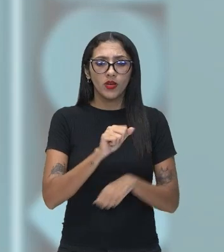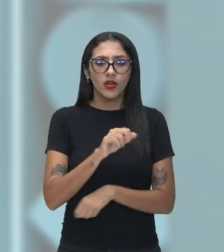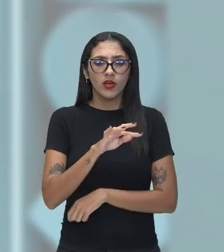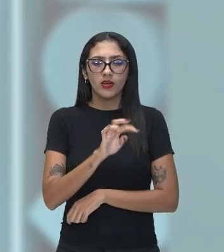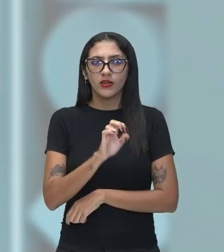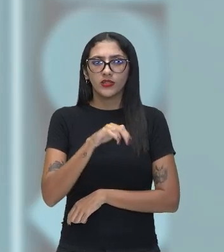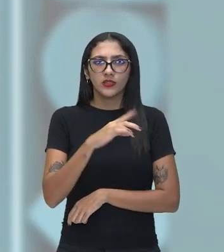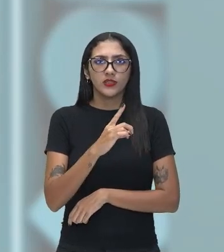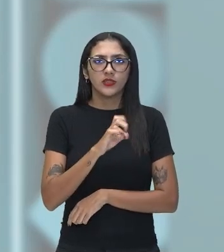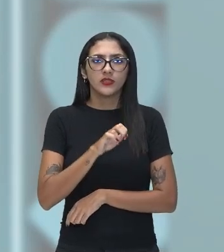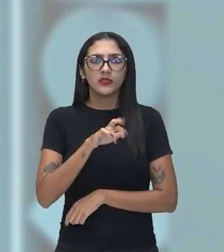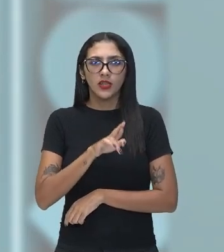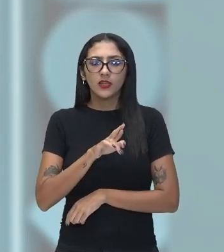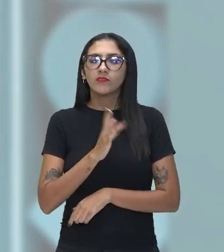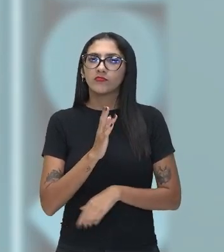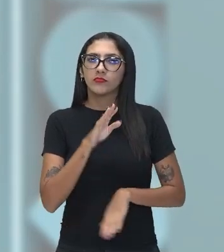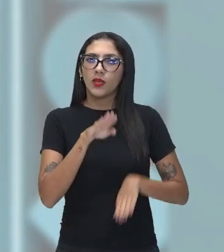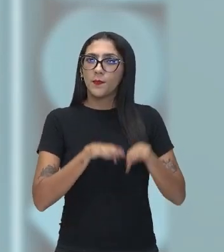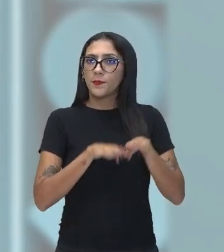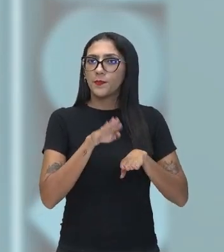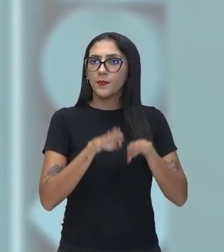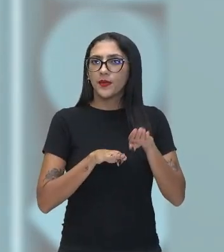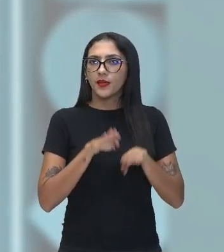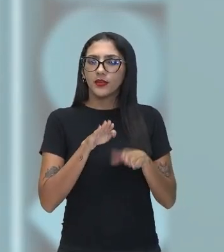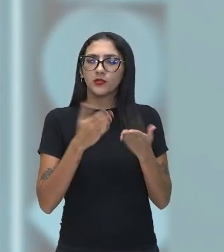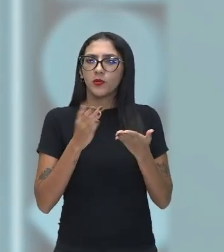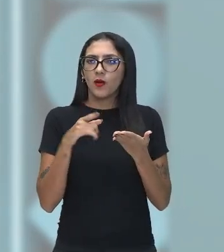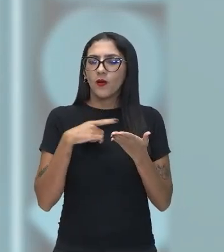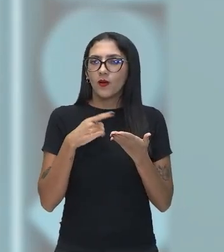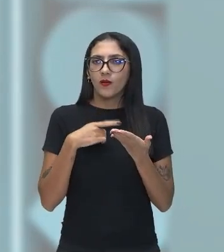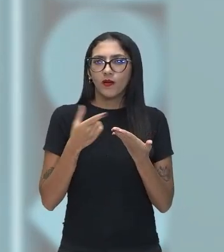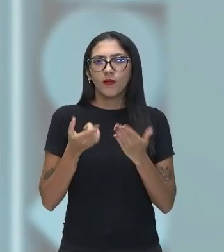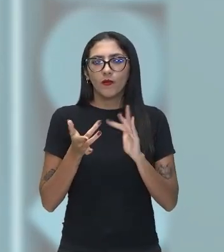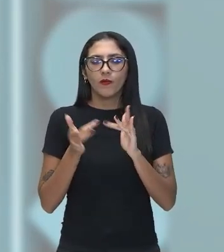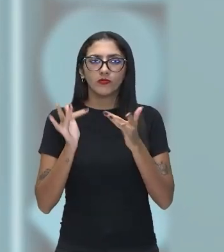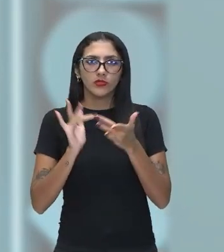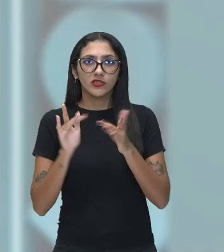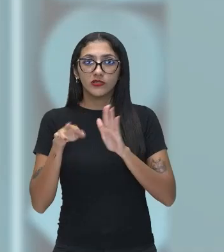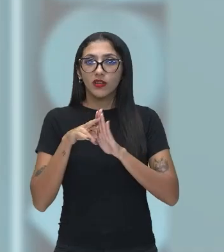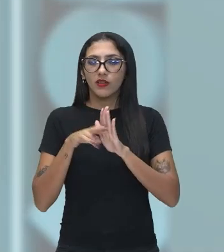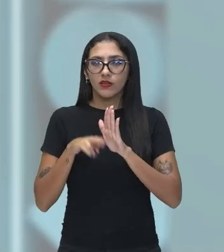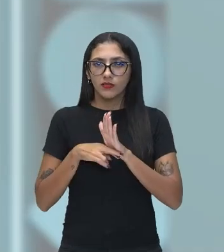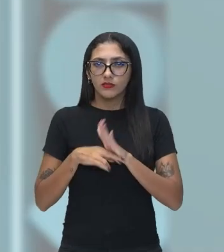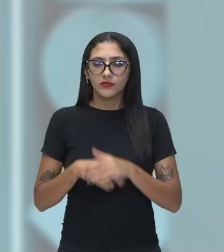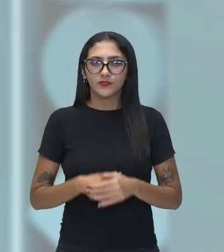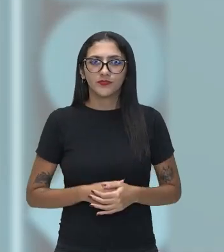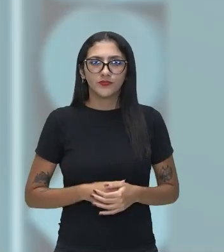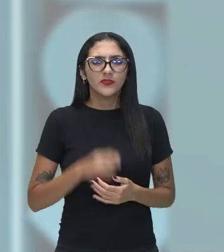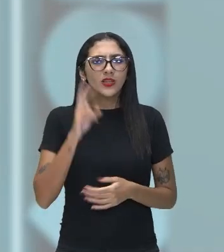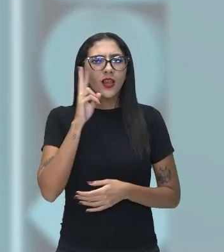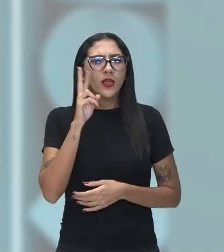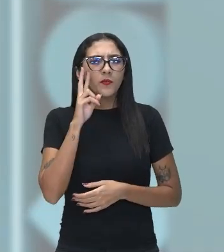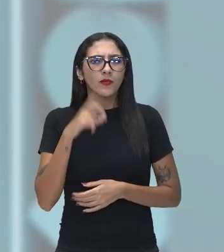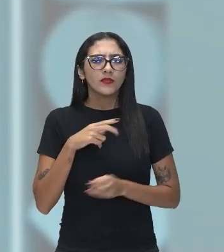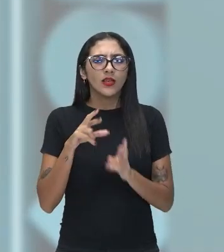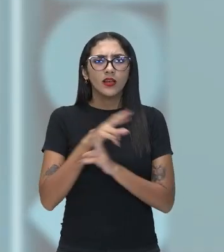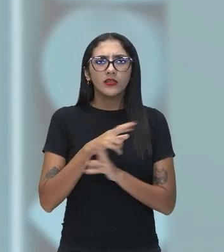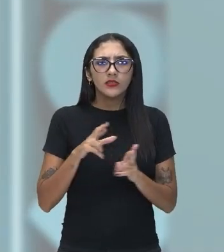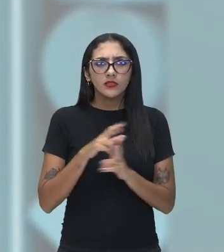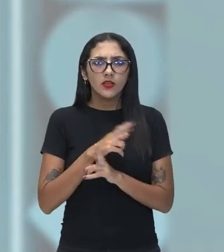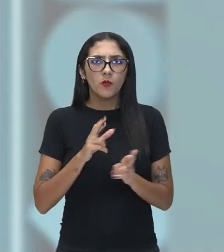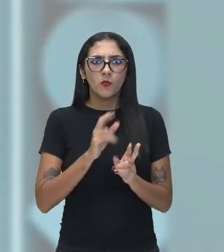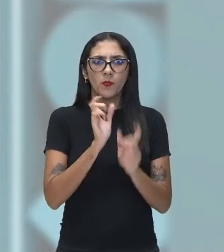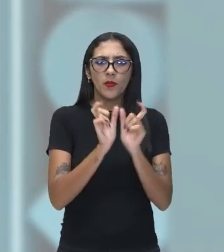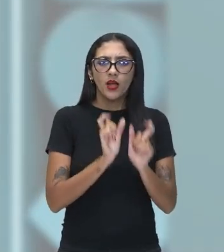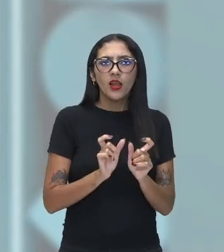será de acordo com a norma gramatical, ok? Lembrando, quando a gente fala em regência